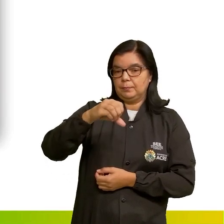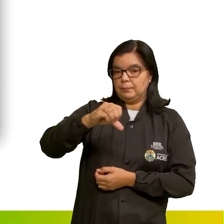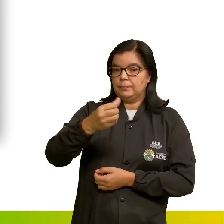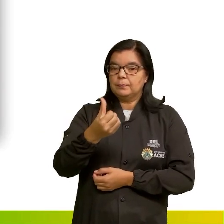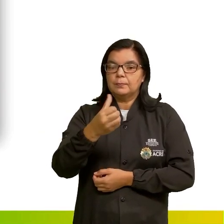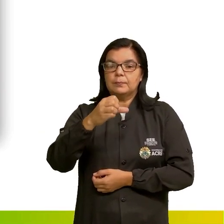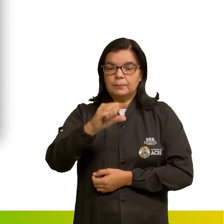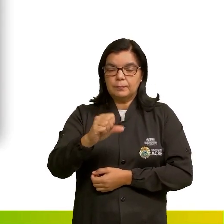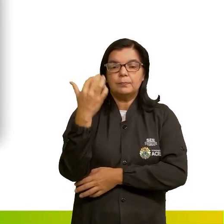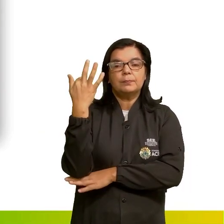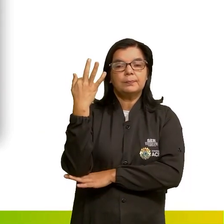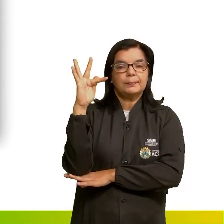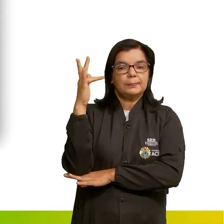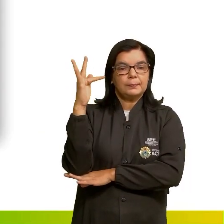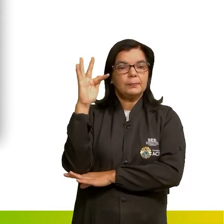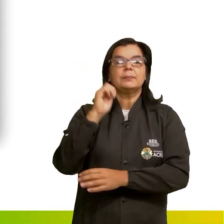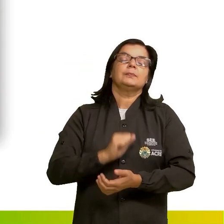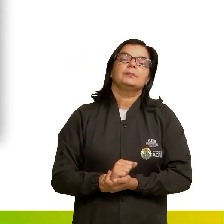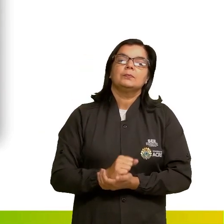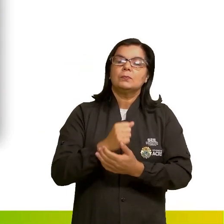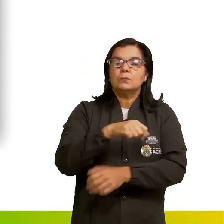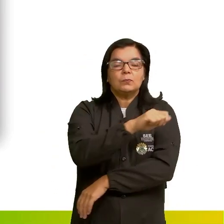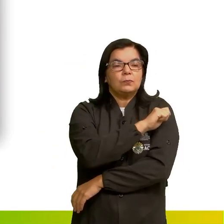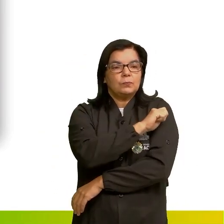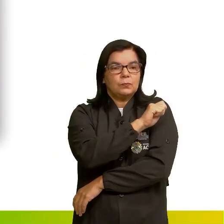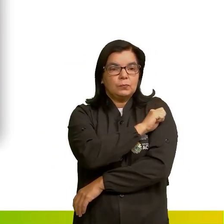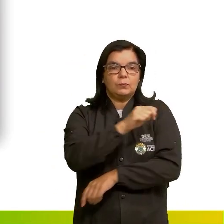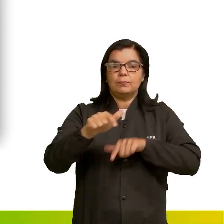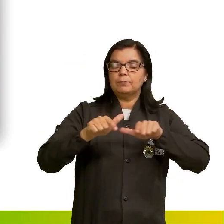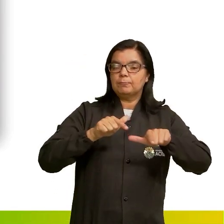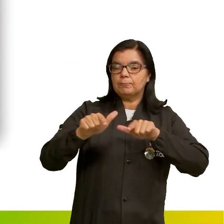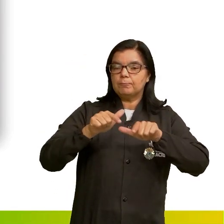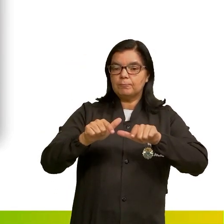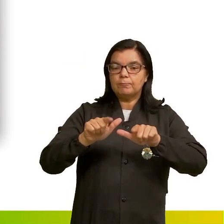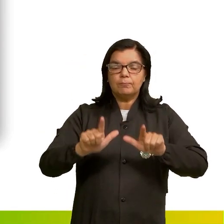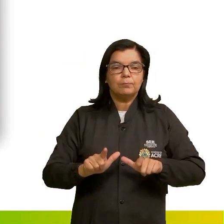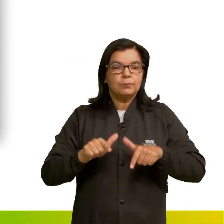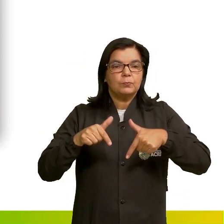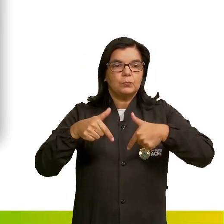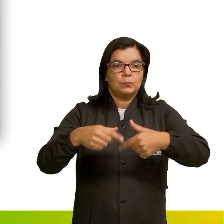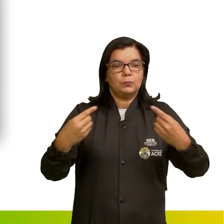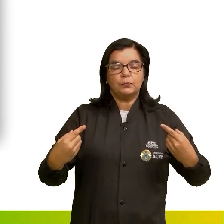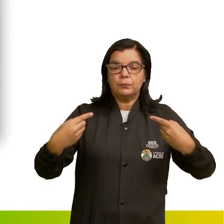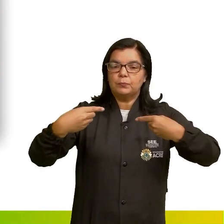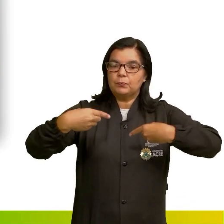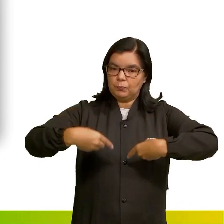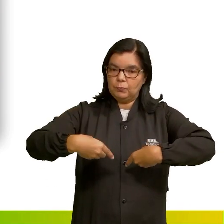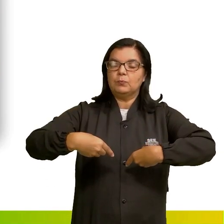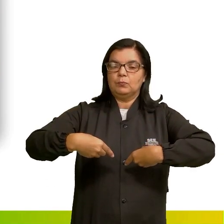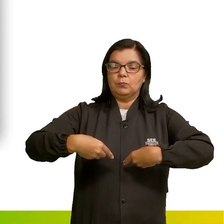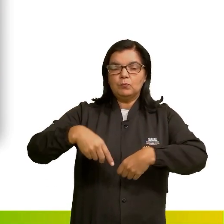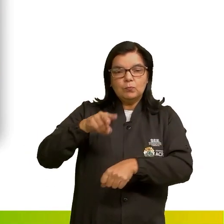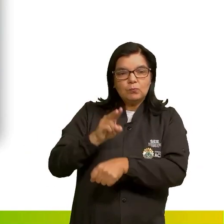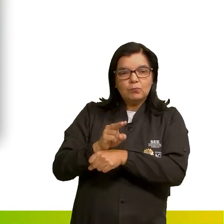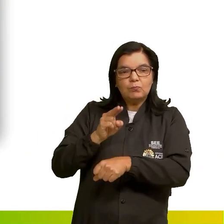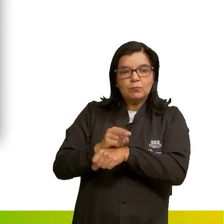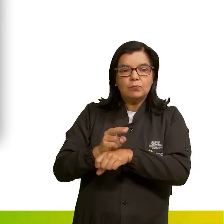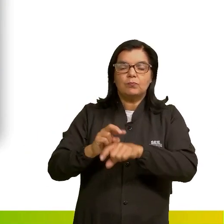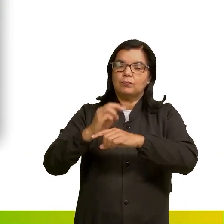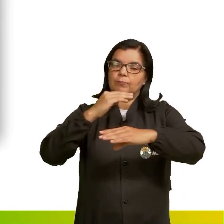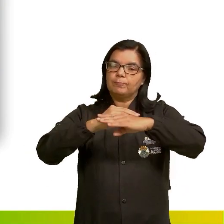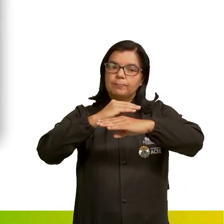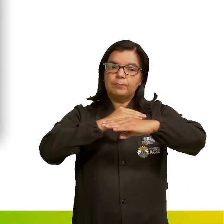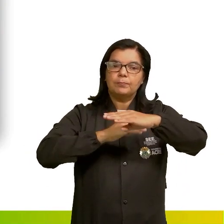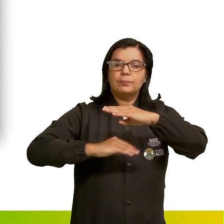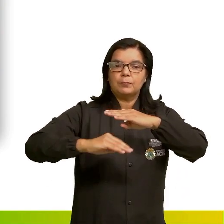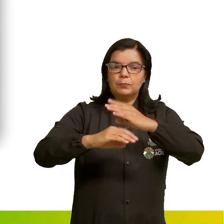1968, na França, estudantes e trabalhadores protestaram contra o conservadorismo e as